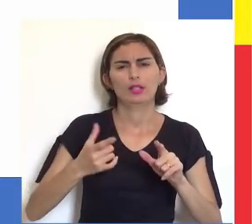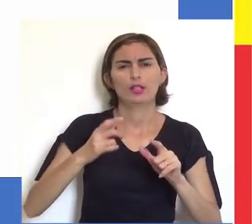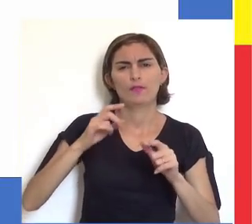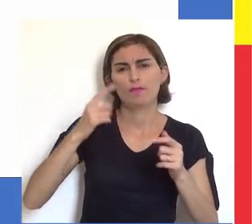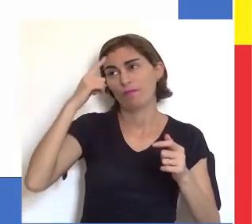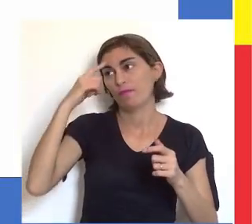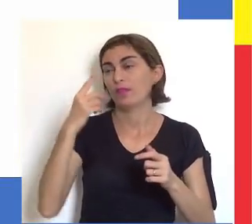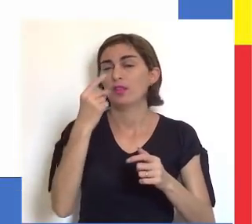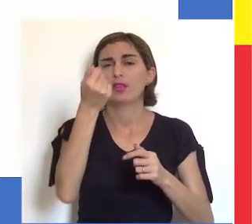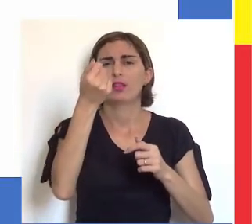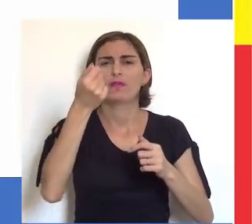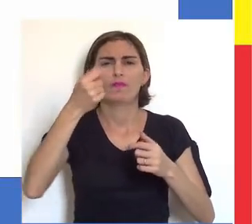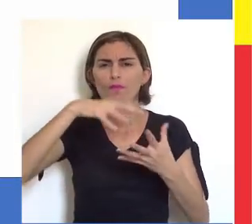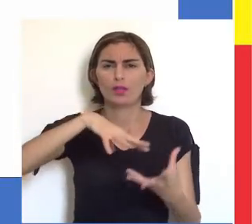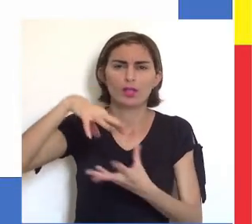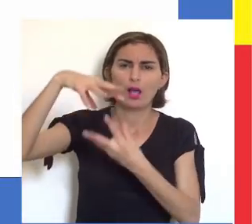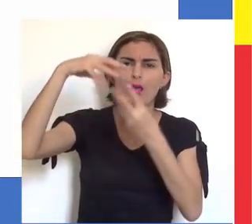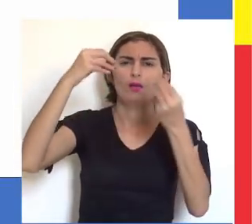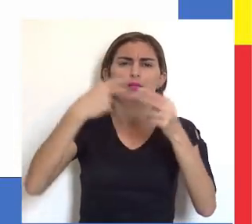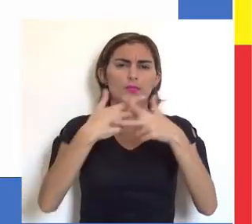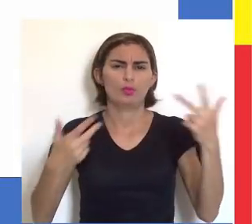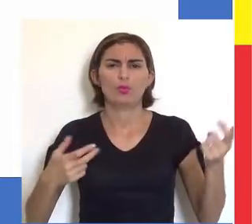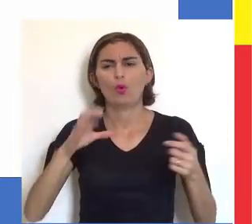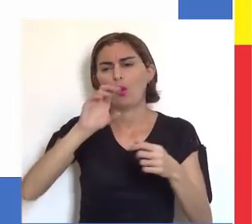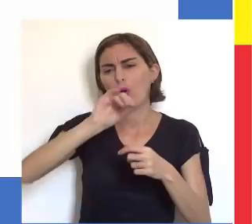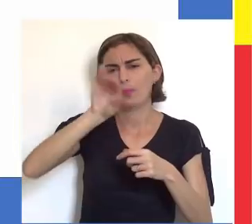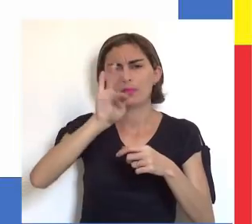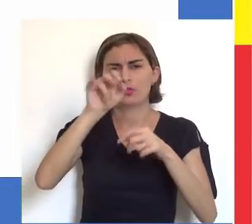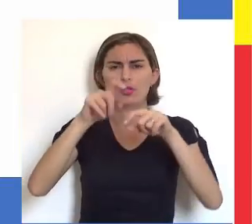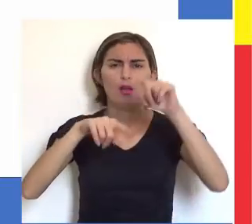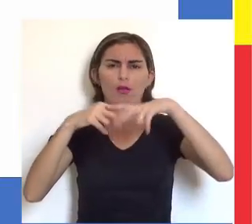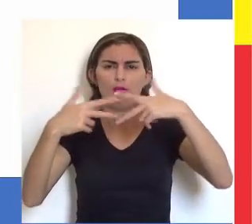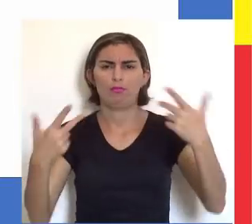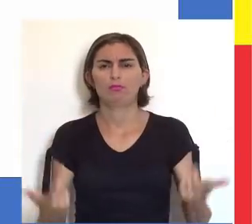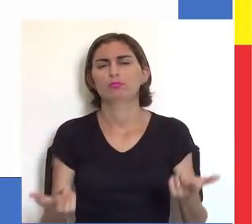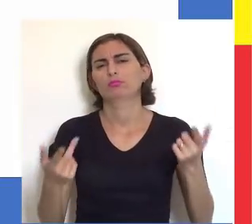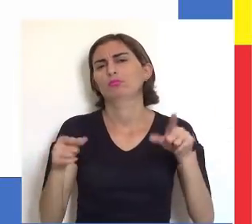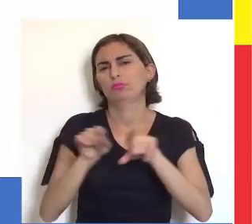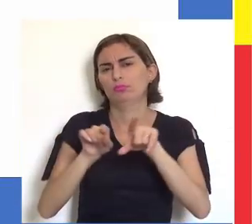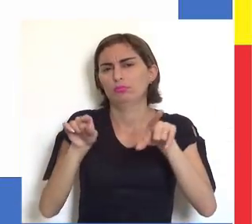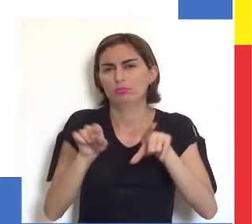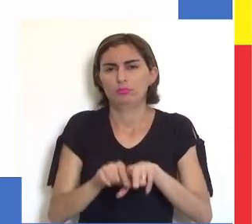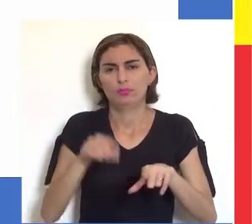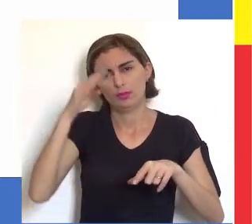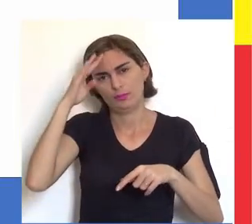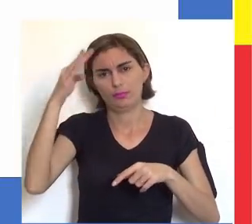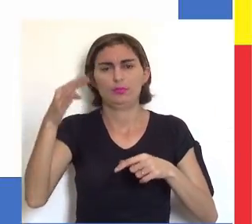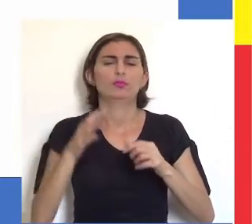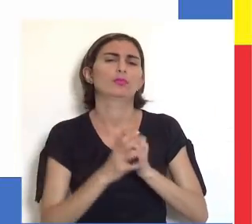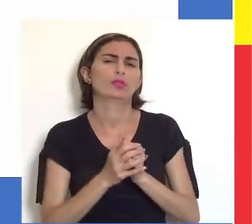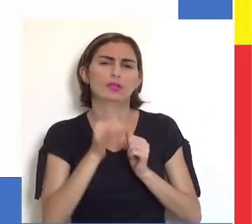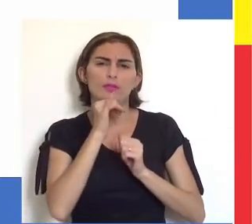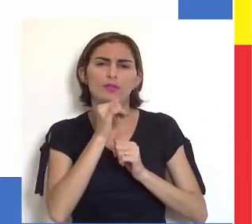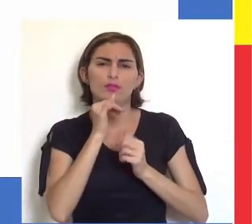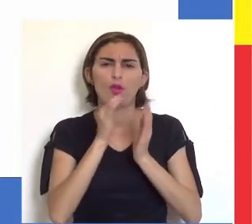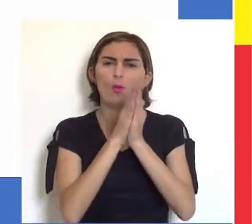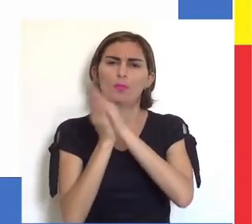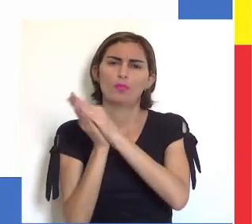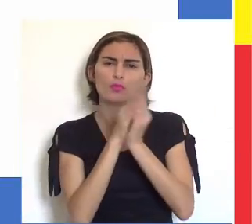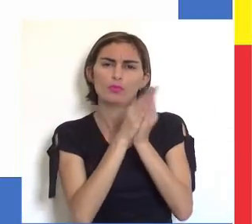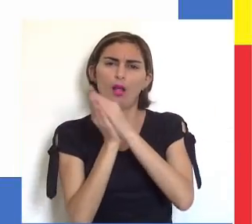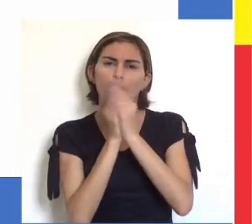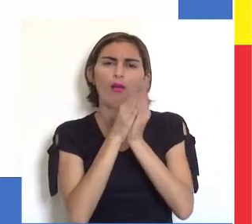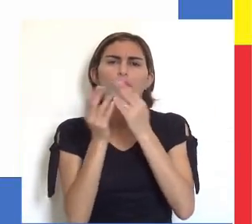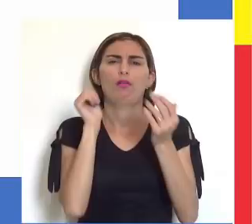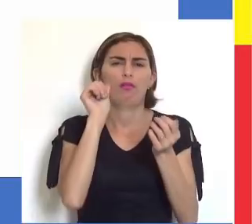um fantasma, por exemplo. Um objeto também pode ser o personagem principal, por exemplo, uma boneca.